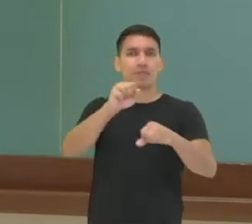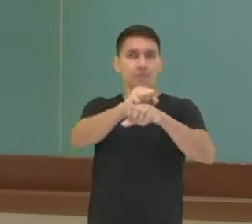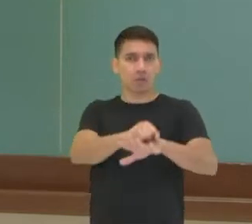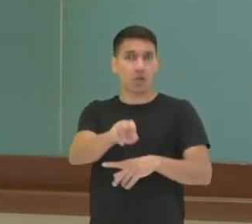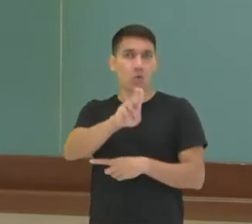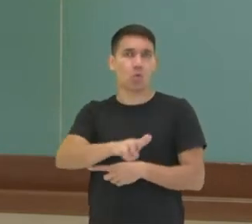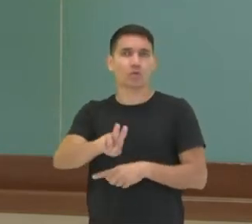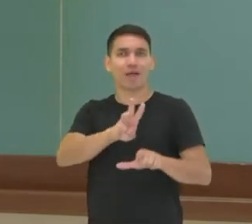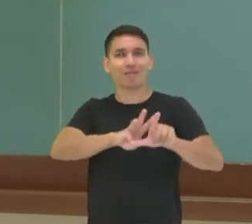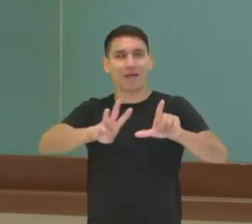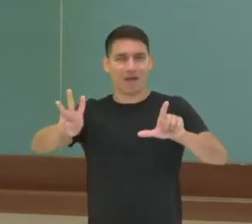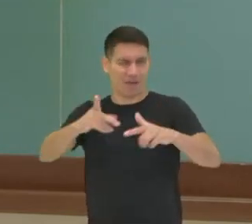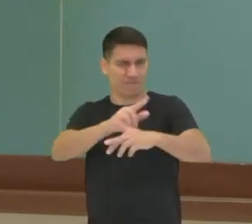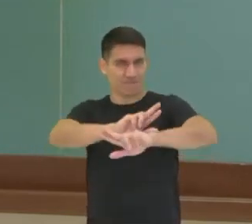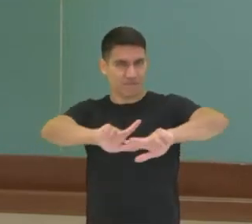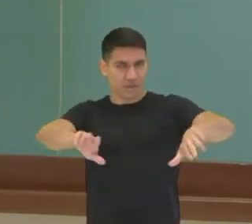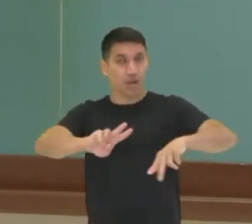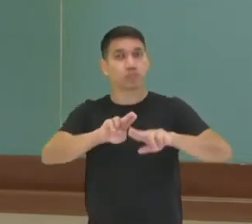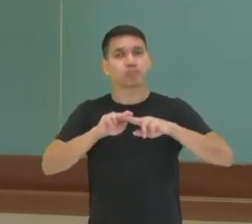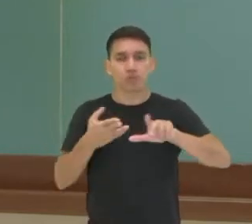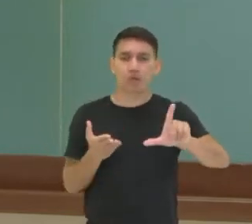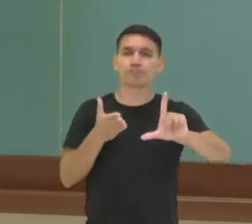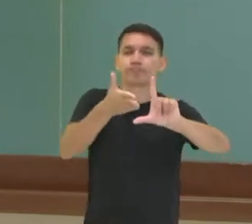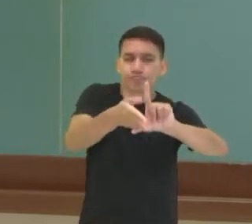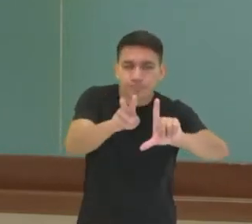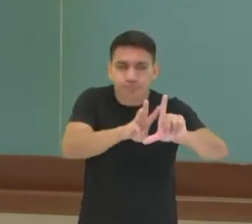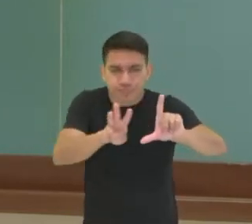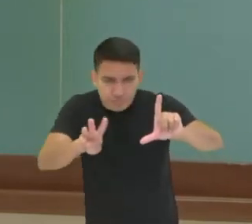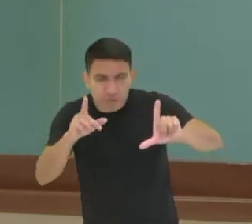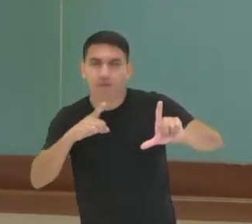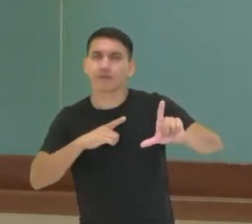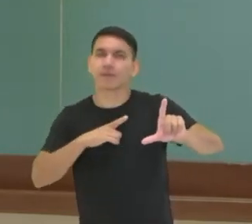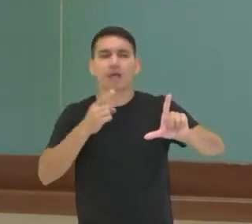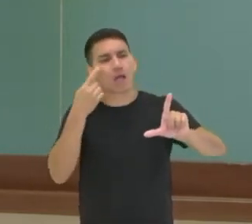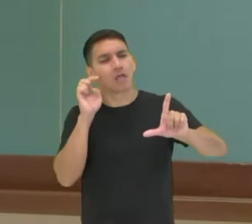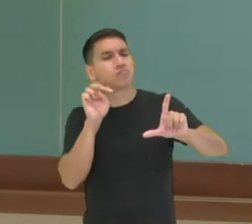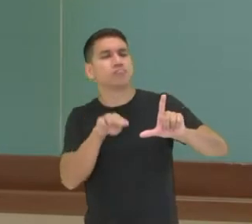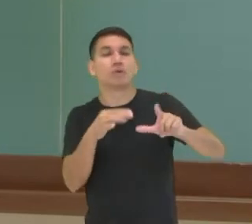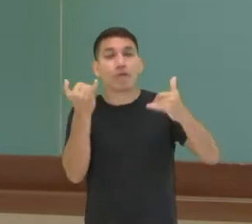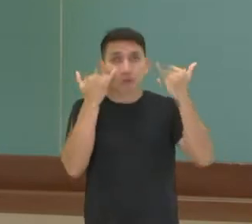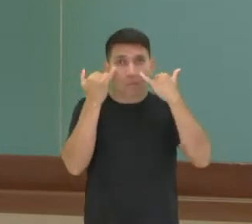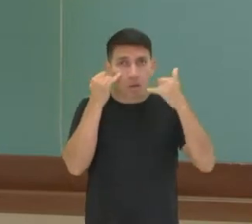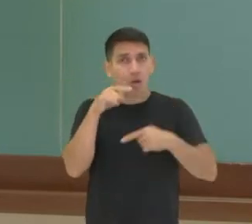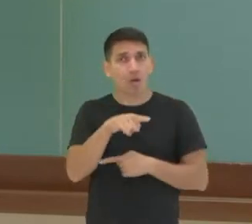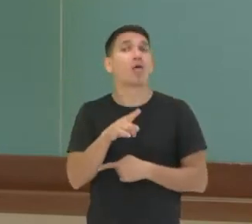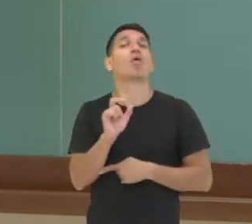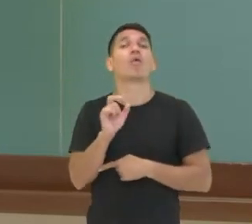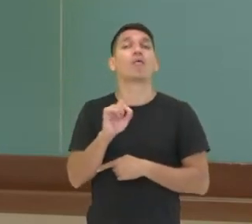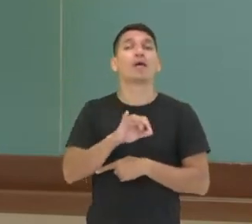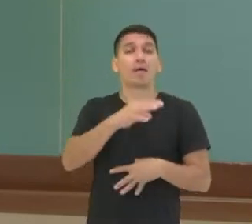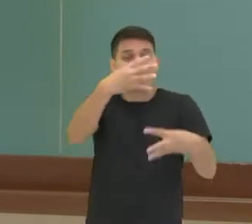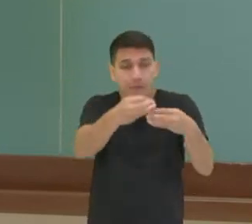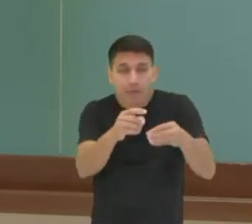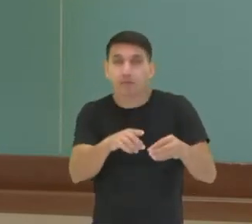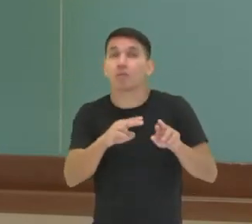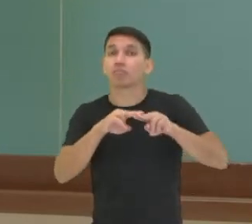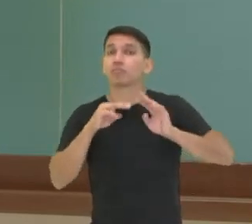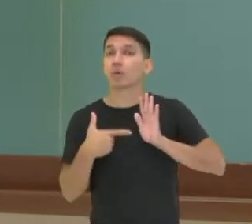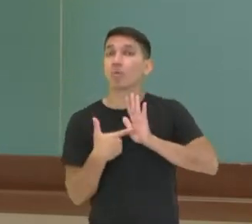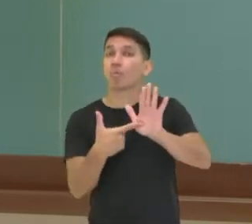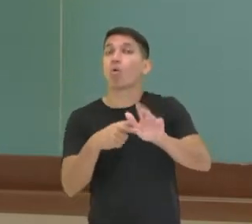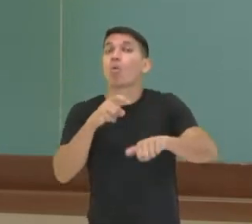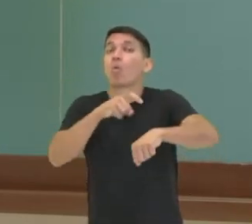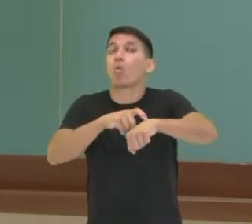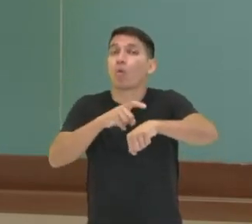e blogs, Então você acessa ali um site, um blog que tem ali resenhas e isso pode aparecer ali o